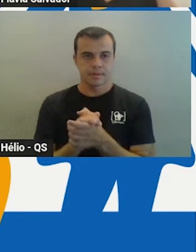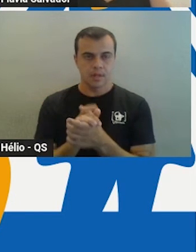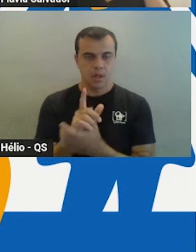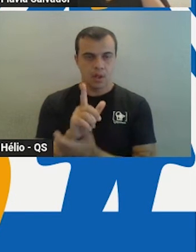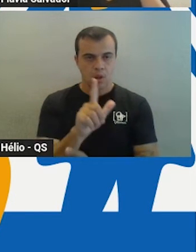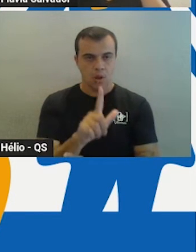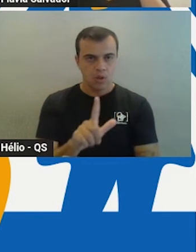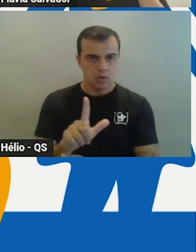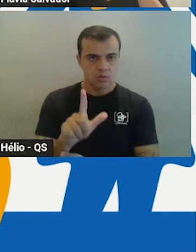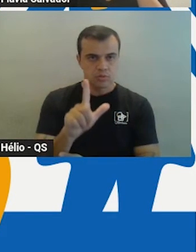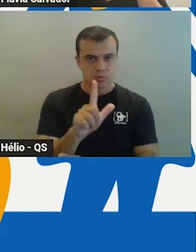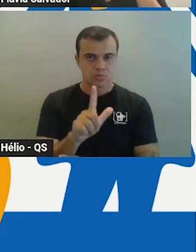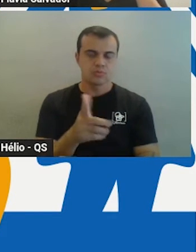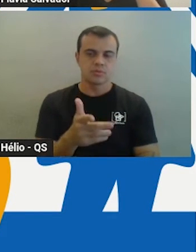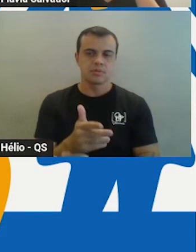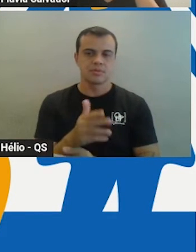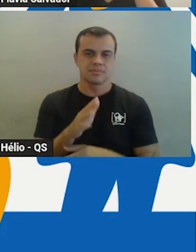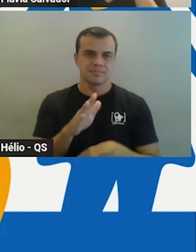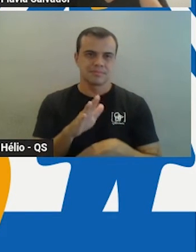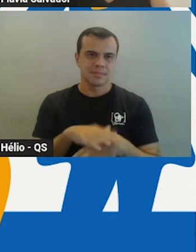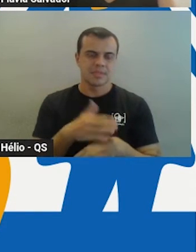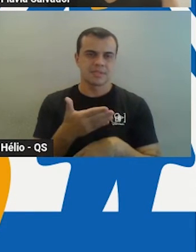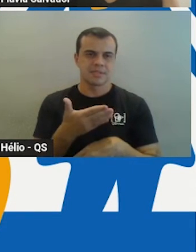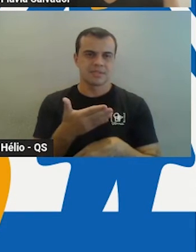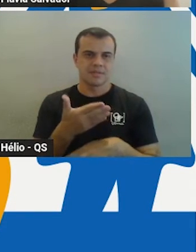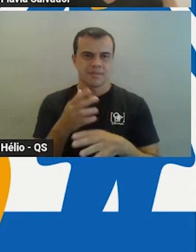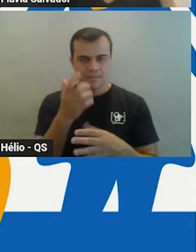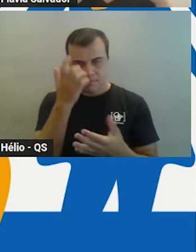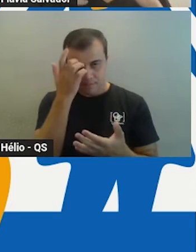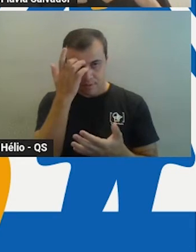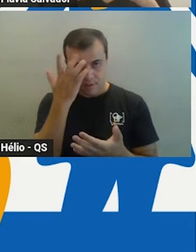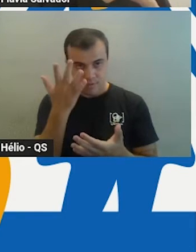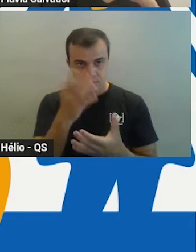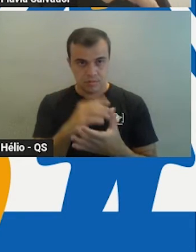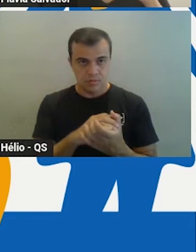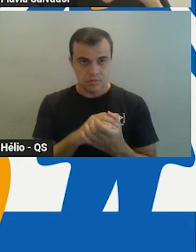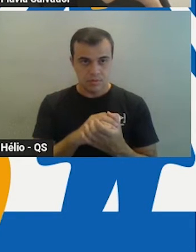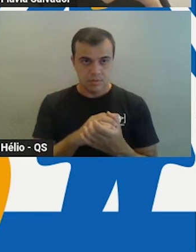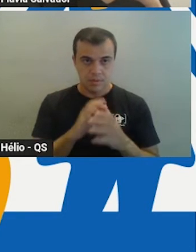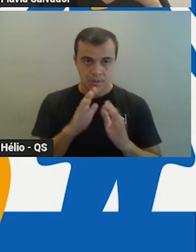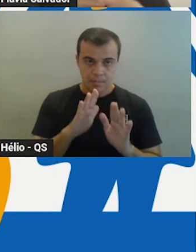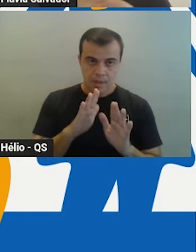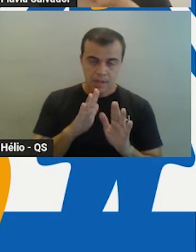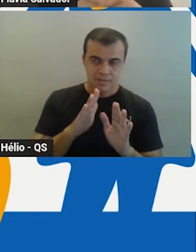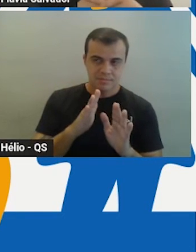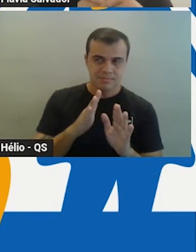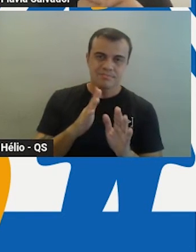que de certa maneira, é mais fácil, mas não tanto.